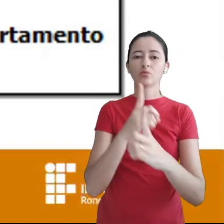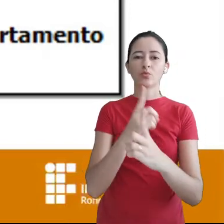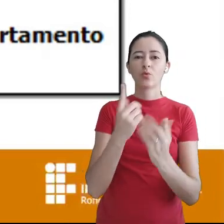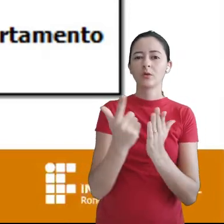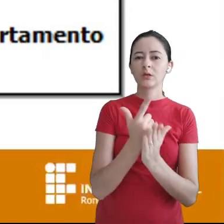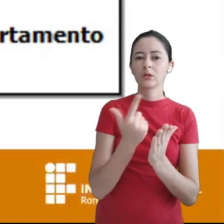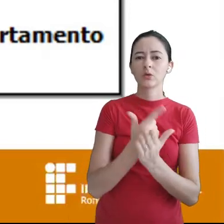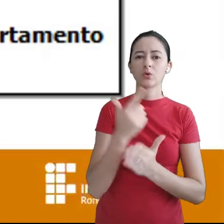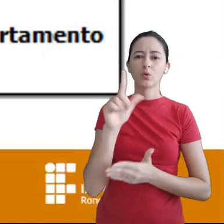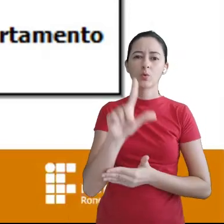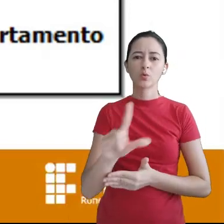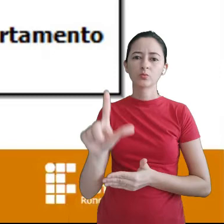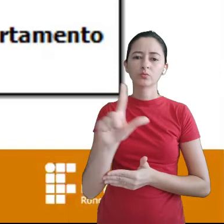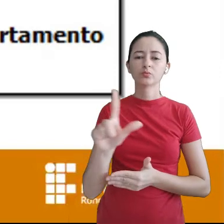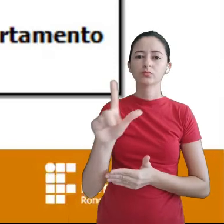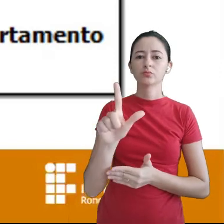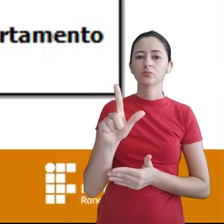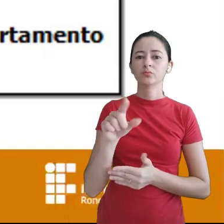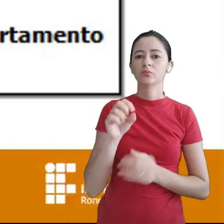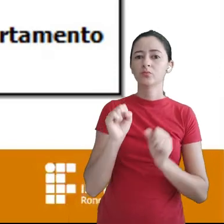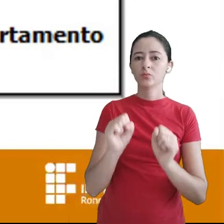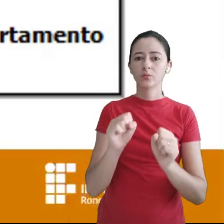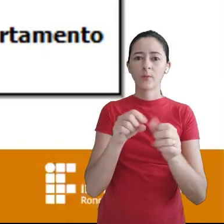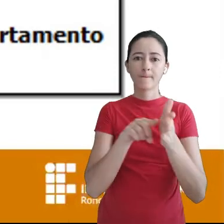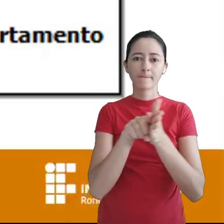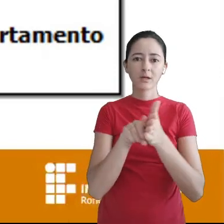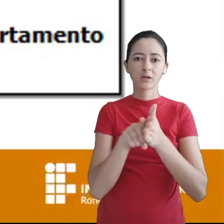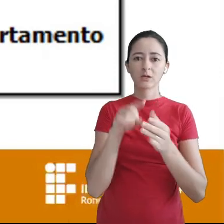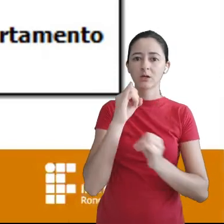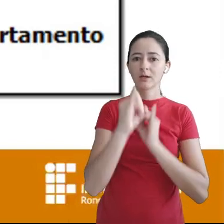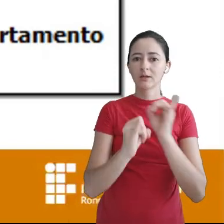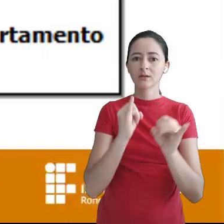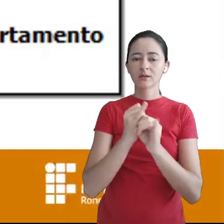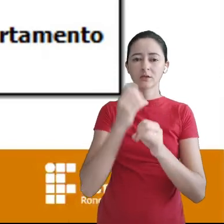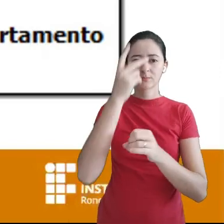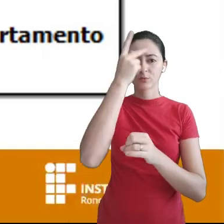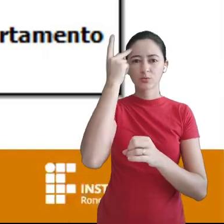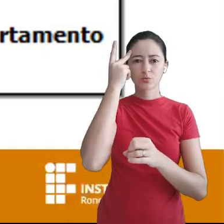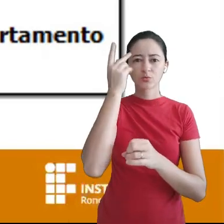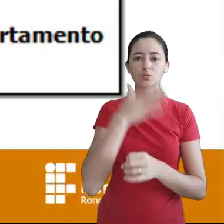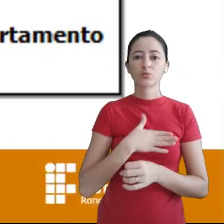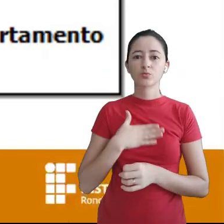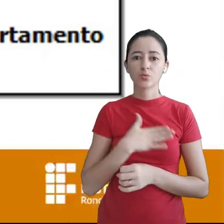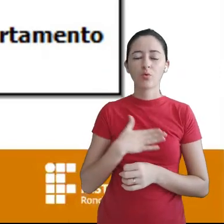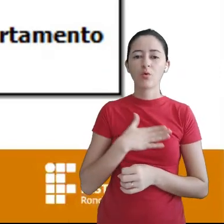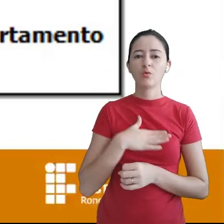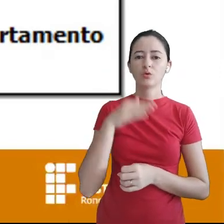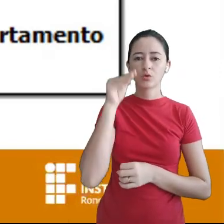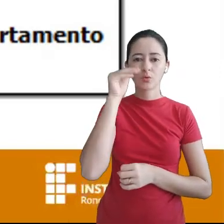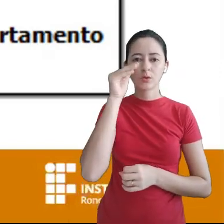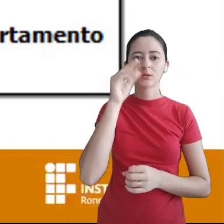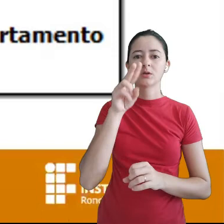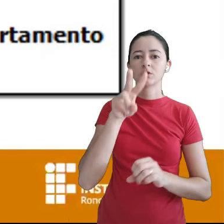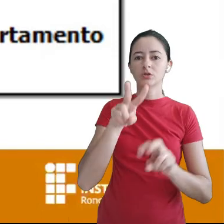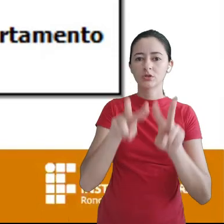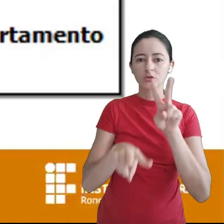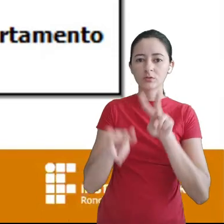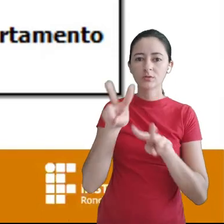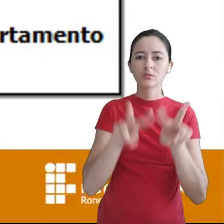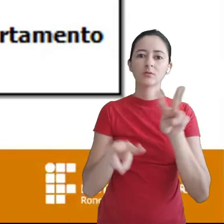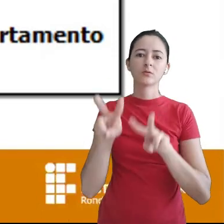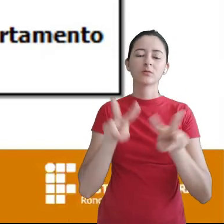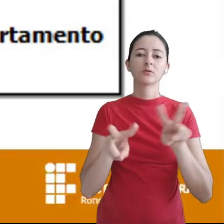Então, é muito comum a gente ver em literatura. Eu gosto de falar literatura. Ou até vocês pesquisarem coisas na internet. Porque tem muita gente que gosta de ler, né?